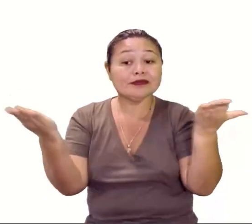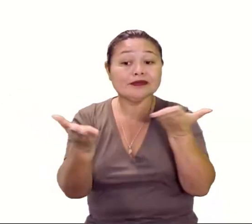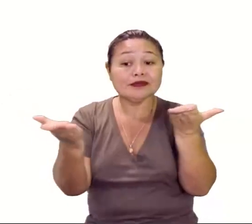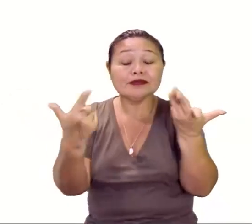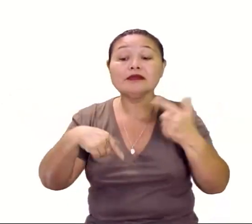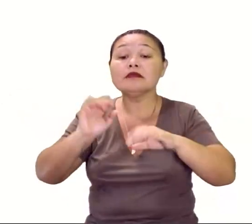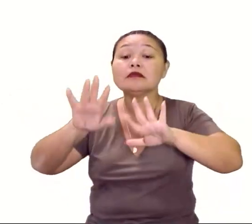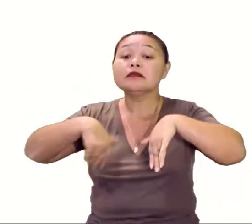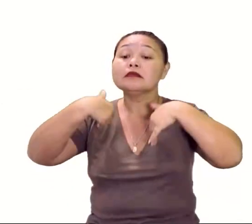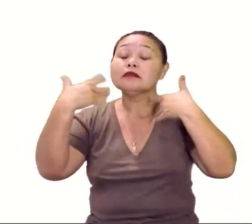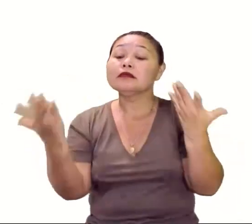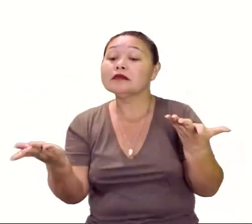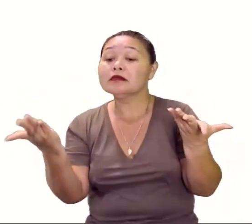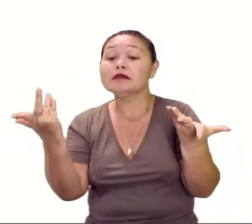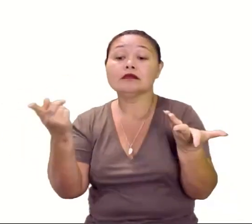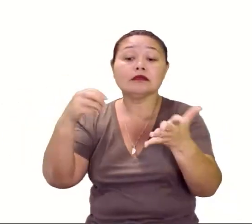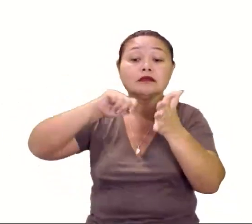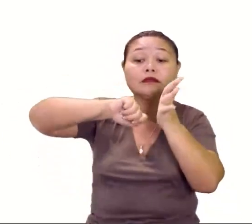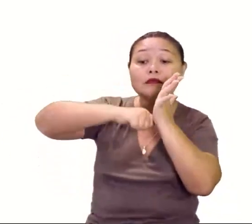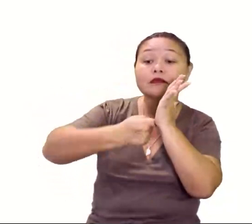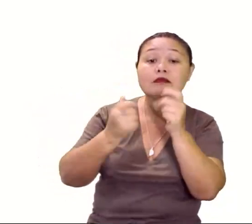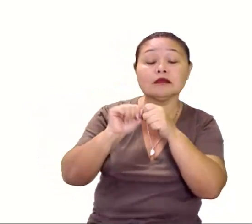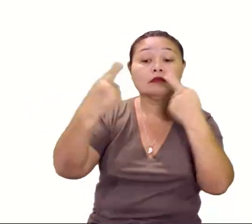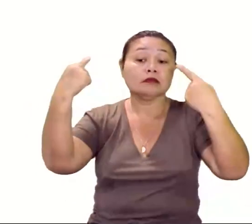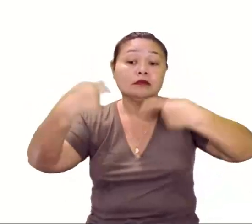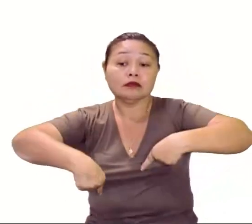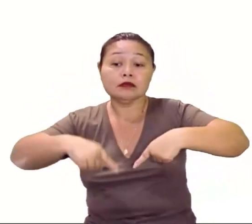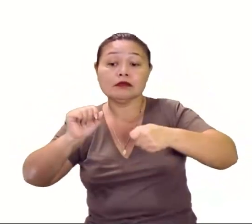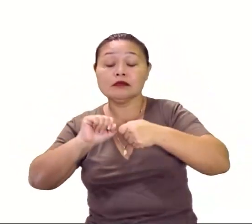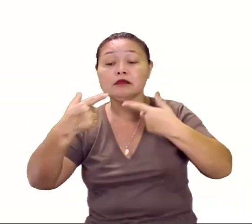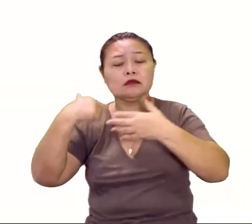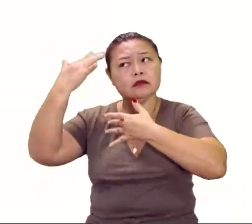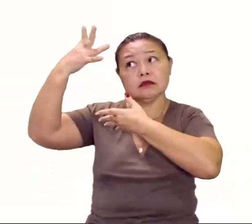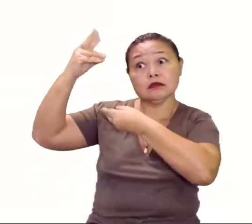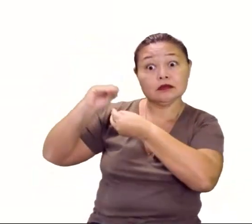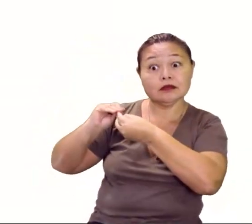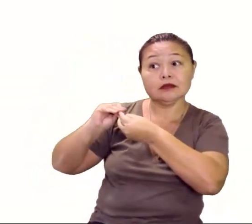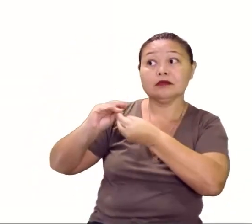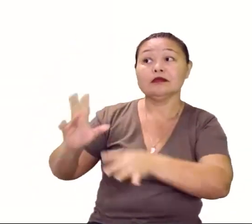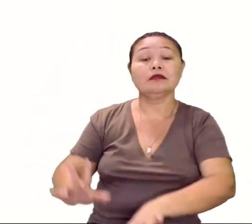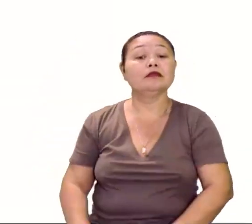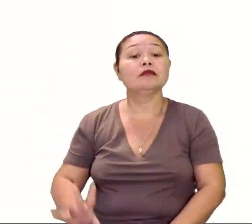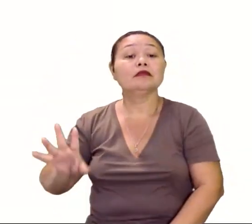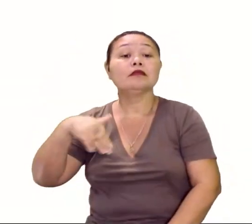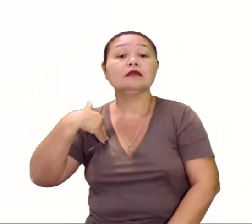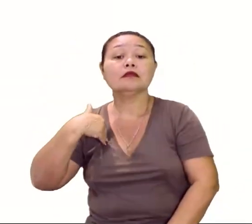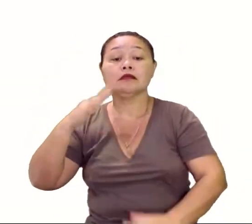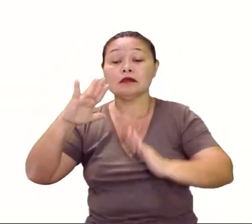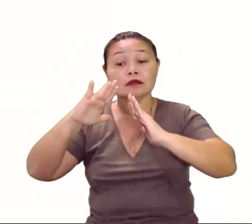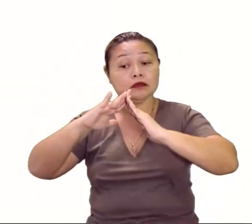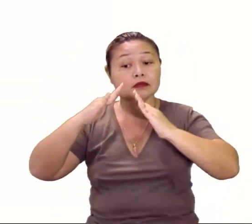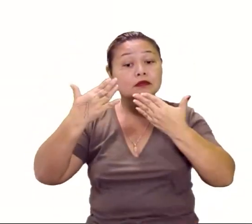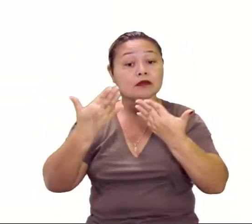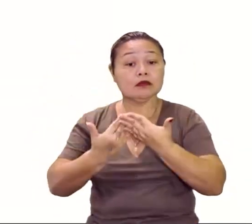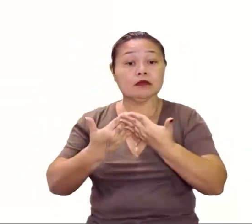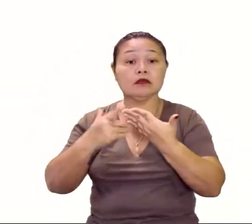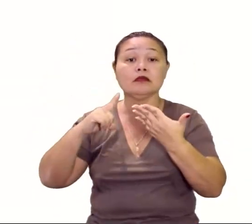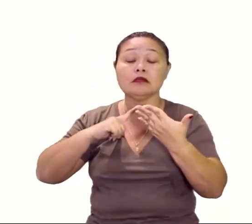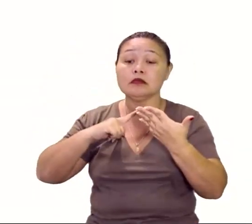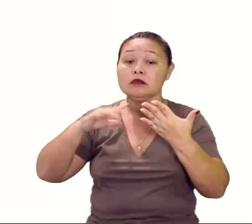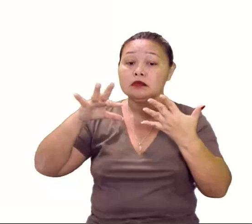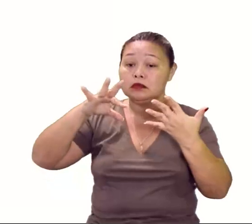qual será a charada? Vamos ver, desafio de raciocínio lógico. Uma casa tem